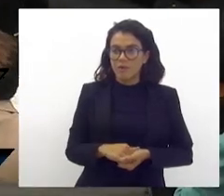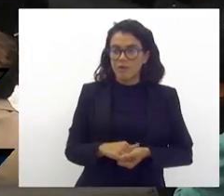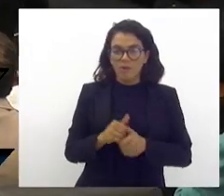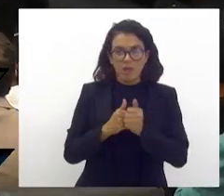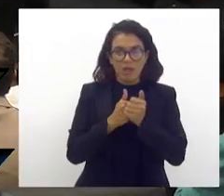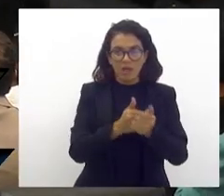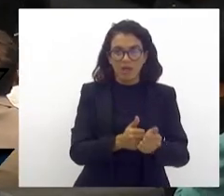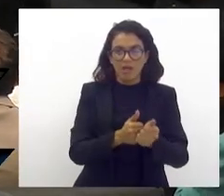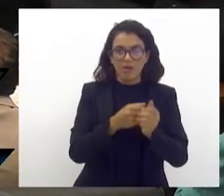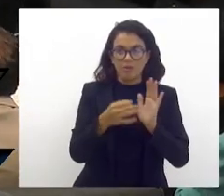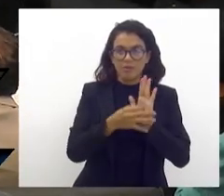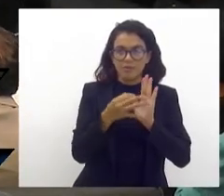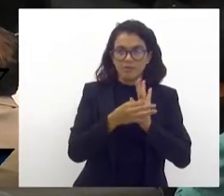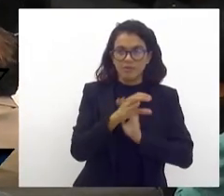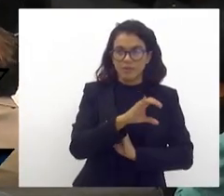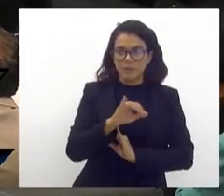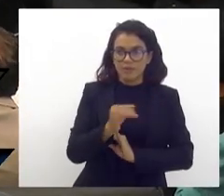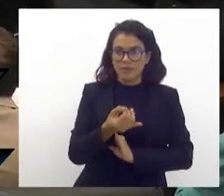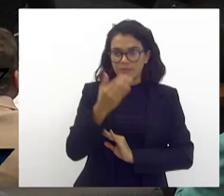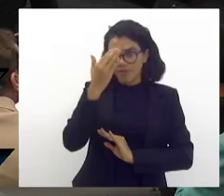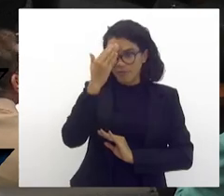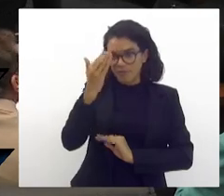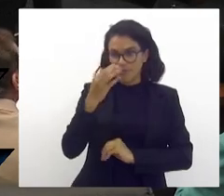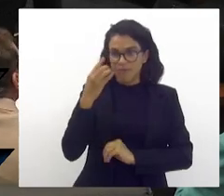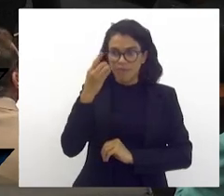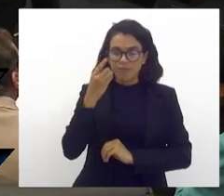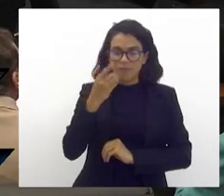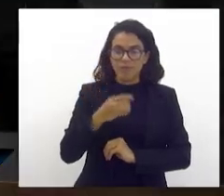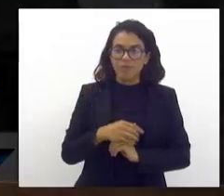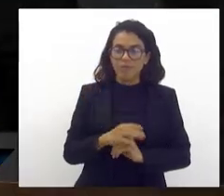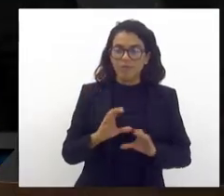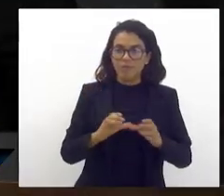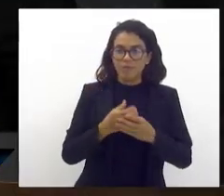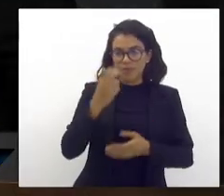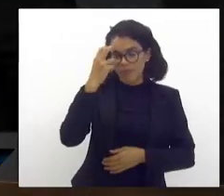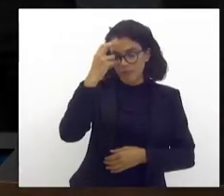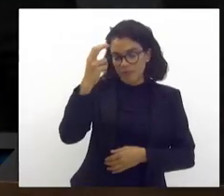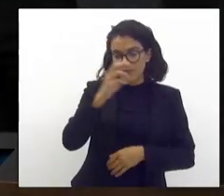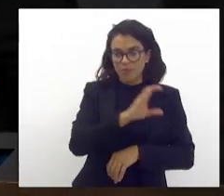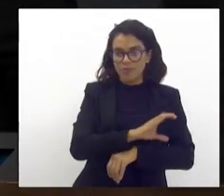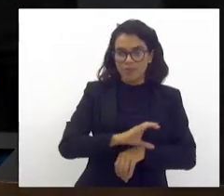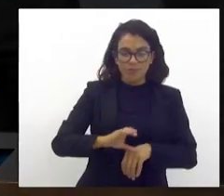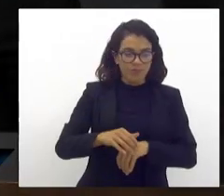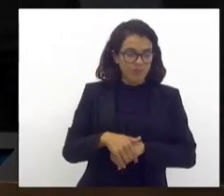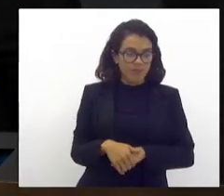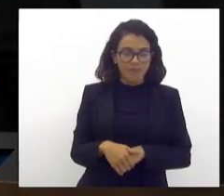Acompanhe o parecer da CCJ. Muito obrigado, deputado. Pela Comissão de Cultura, deputada Verônica Lima.